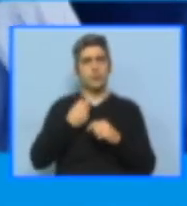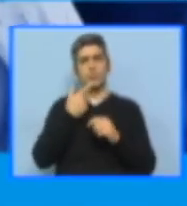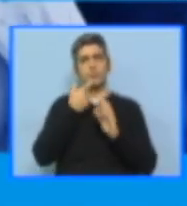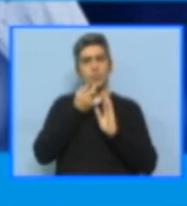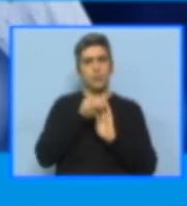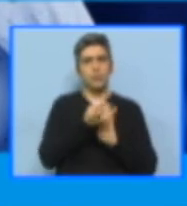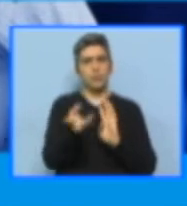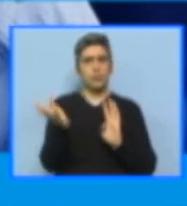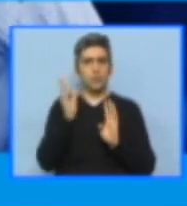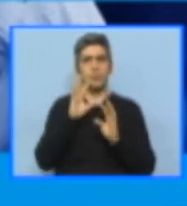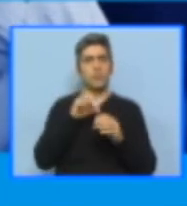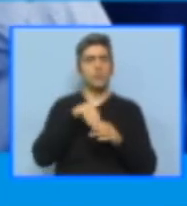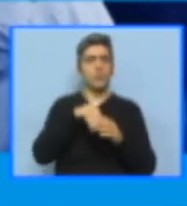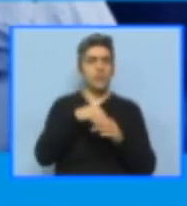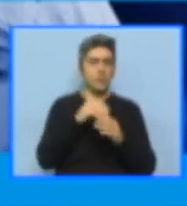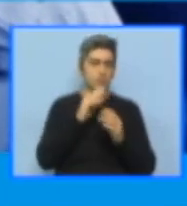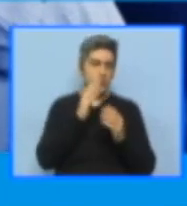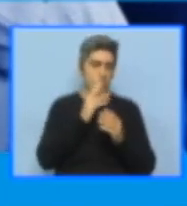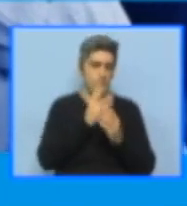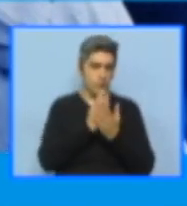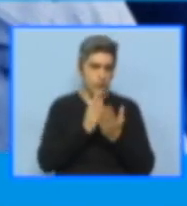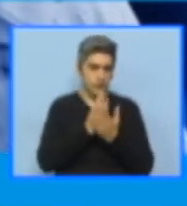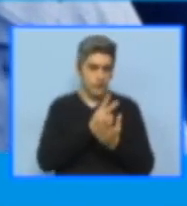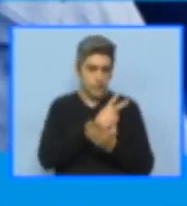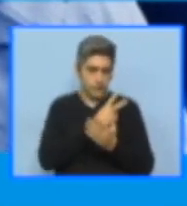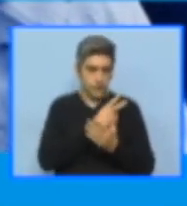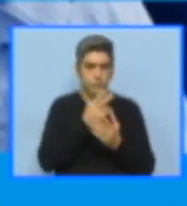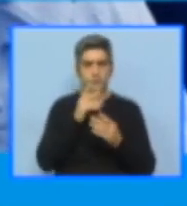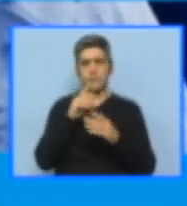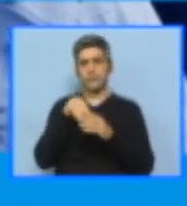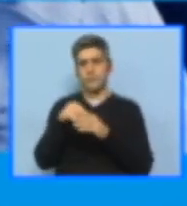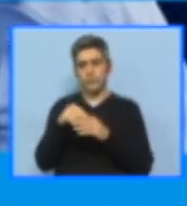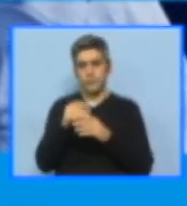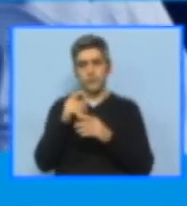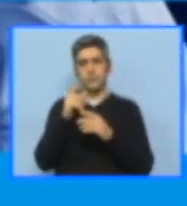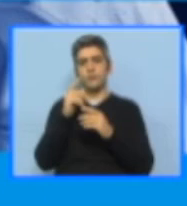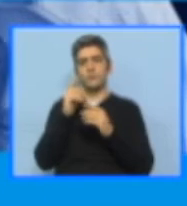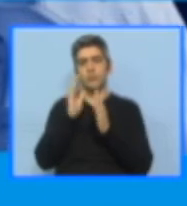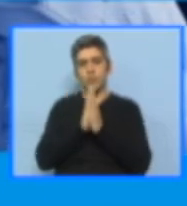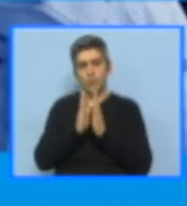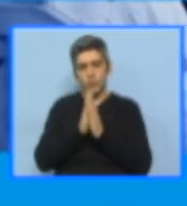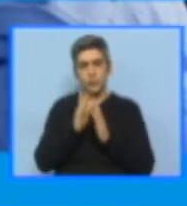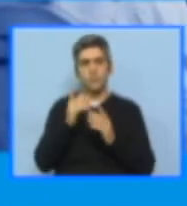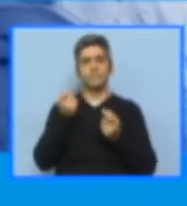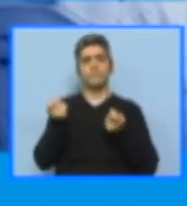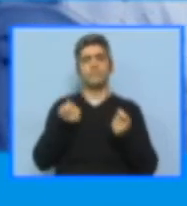em ambientes académicos, em ambientes religiosos, nesta área, organizando um ciclo que